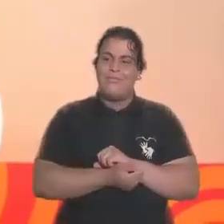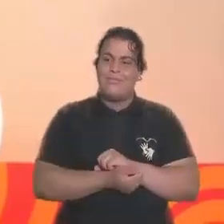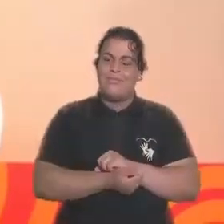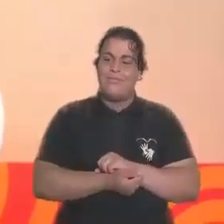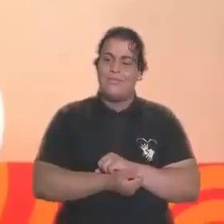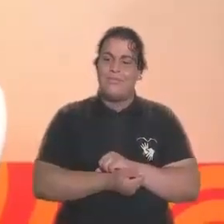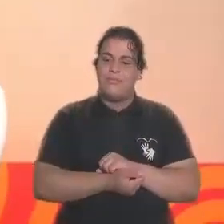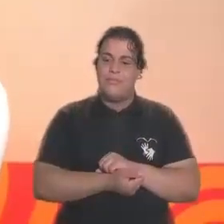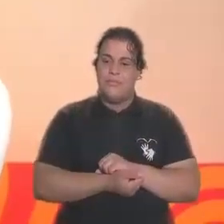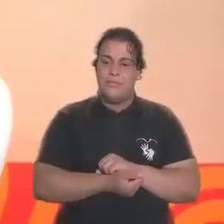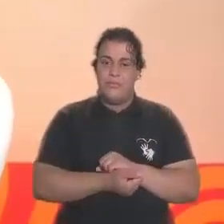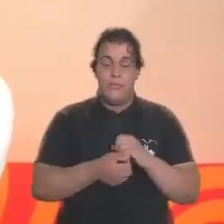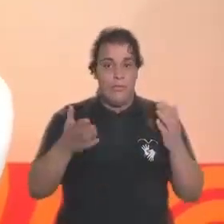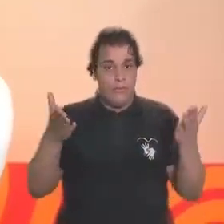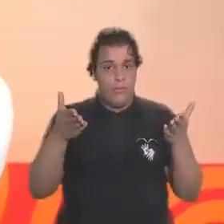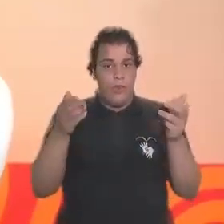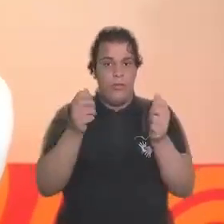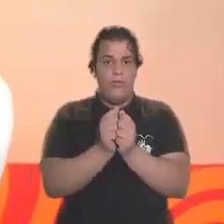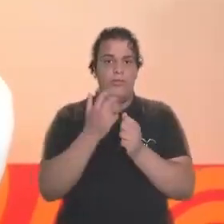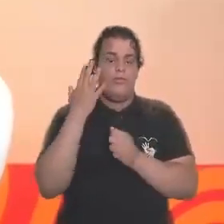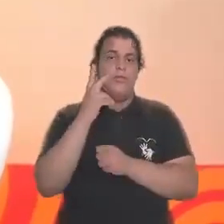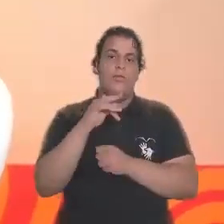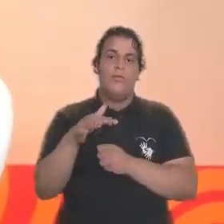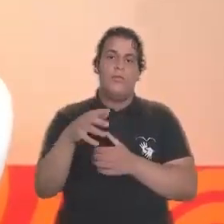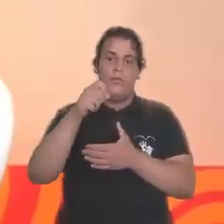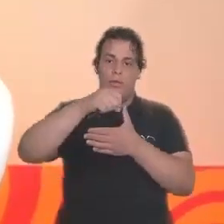já, e agora, com as crianças, o